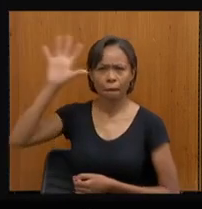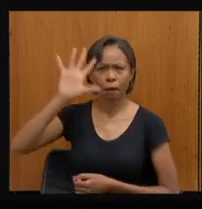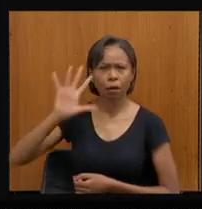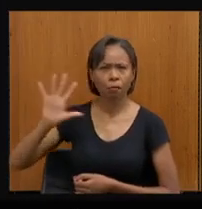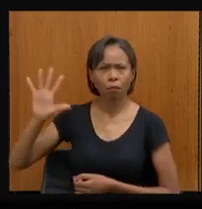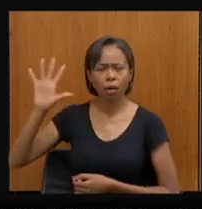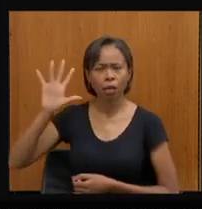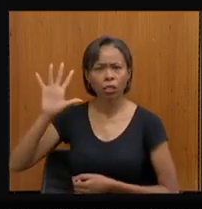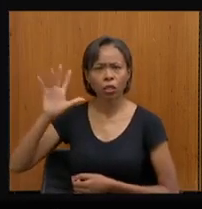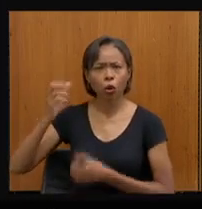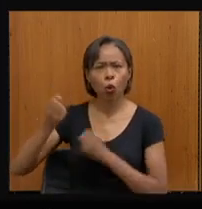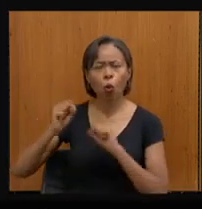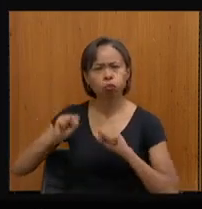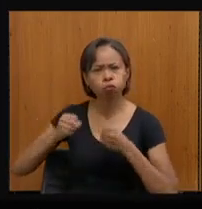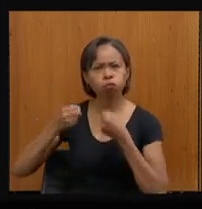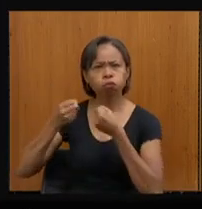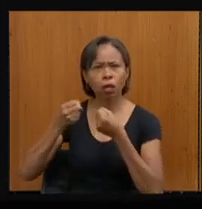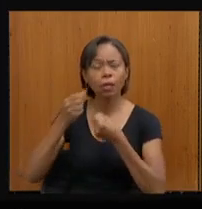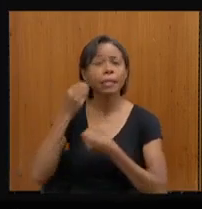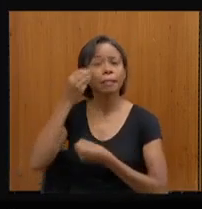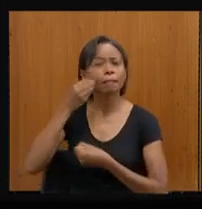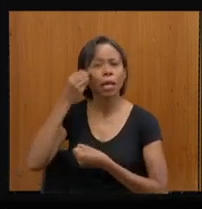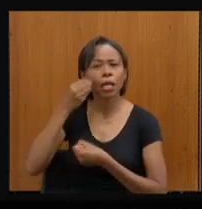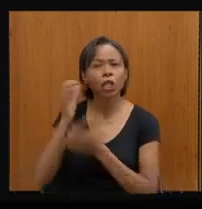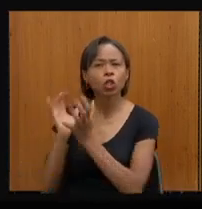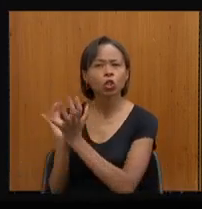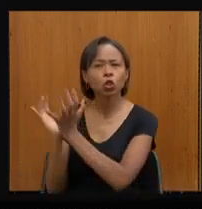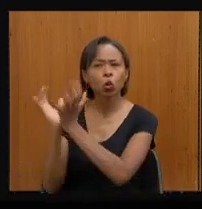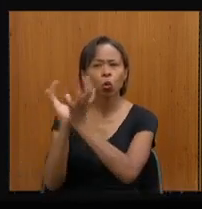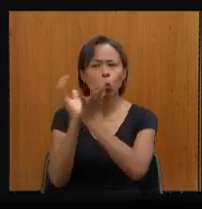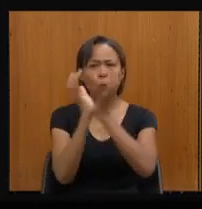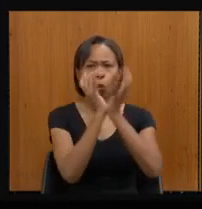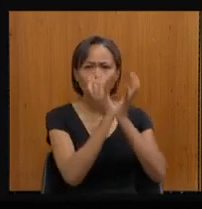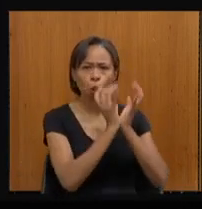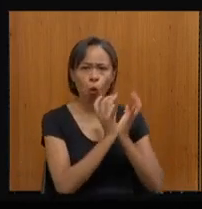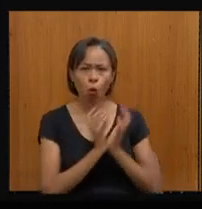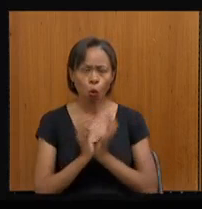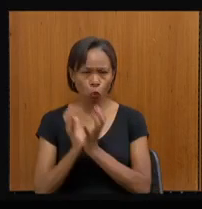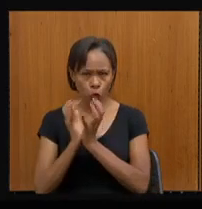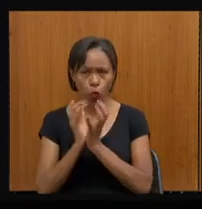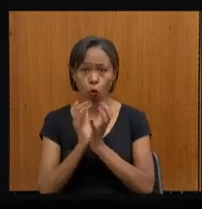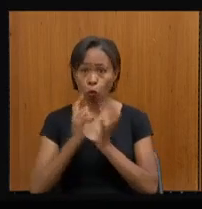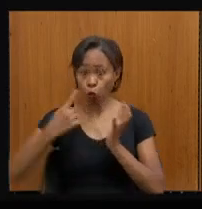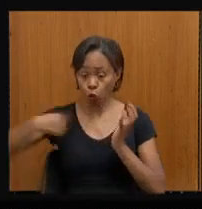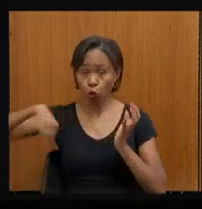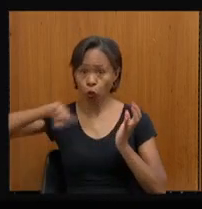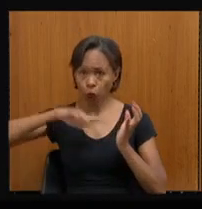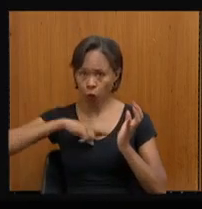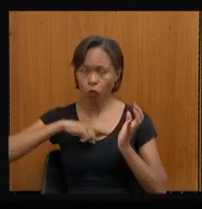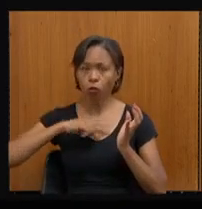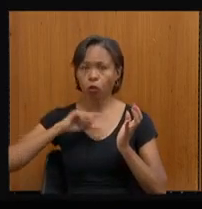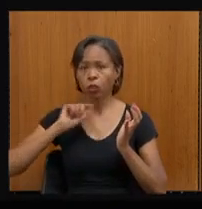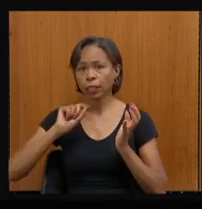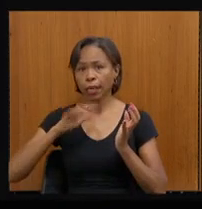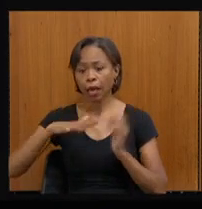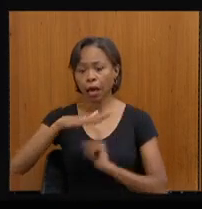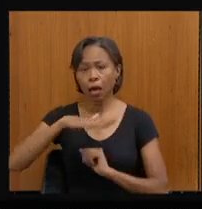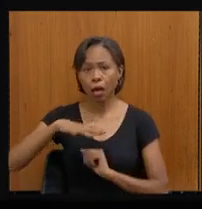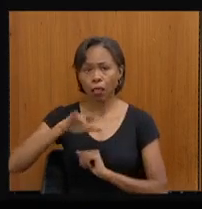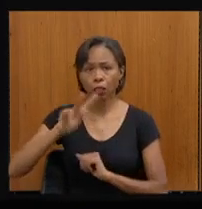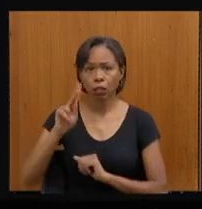solidez e da experiência do nosso grupo em termos de mercado de hidrogênio vocês